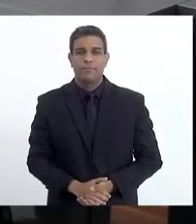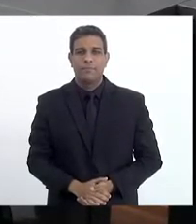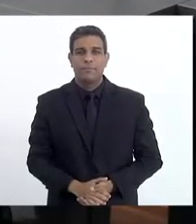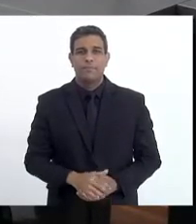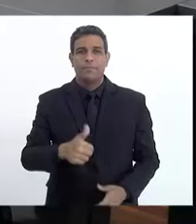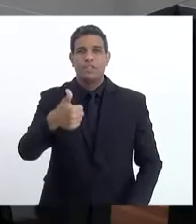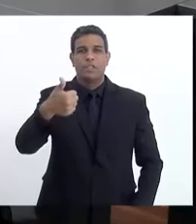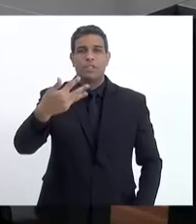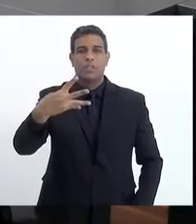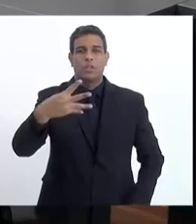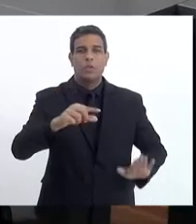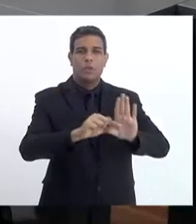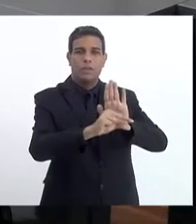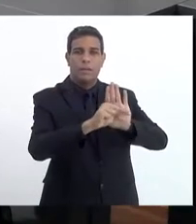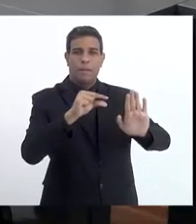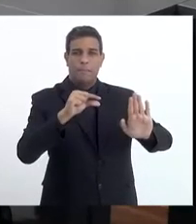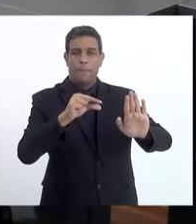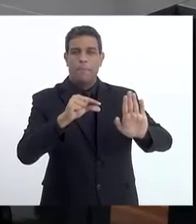Catorze da pauta.